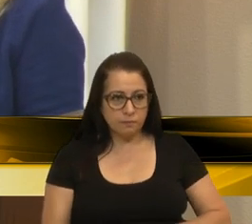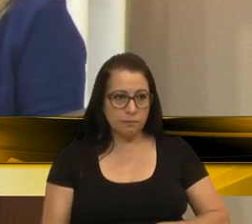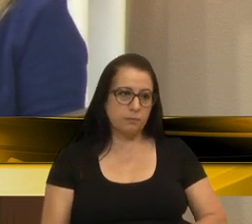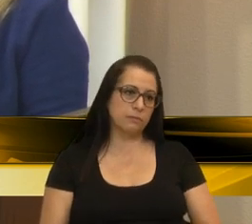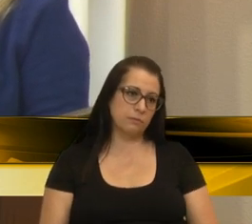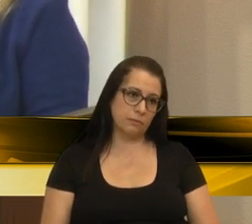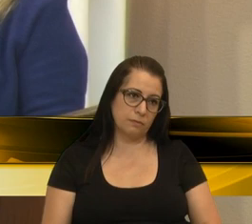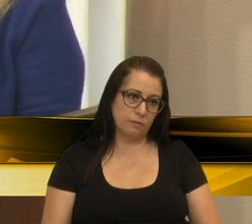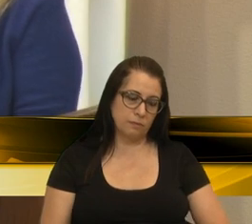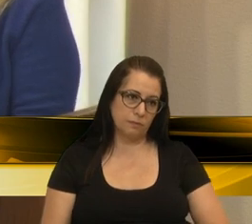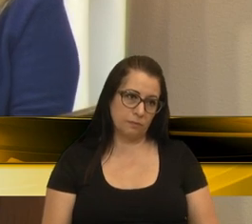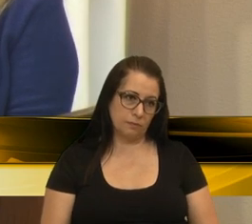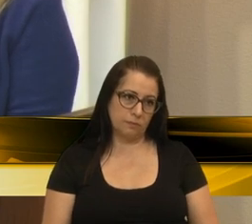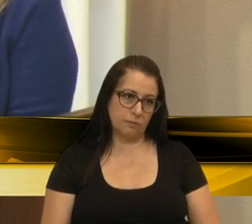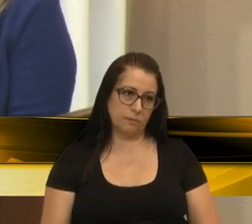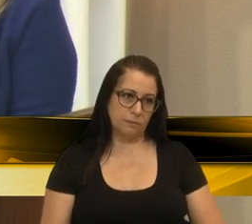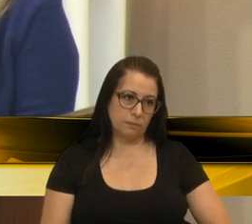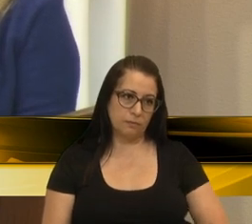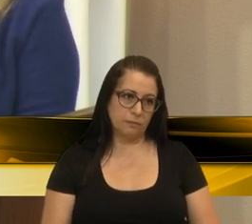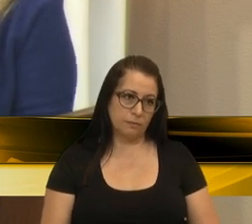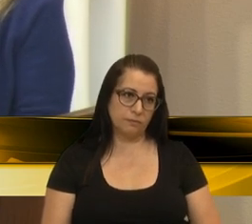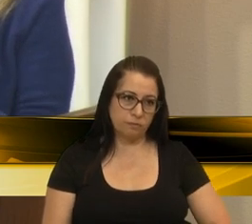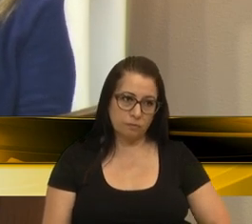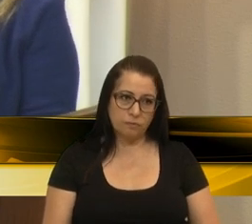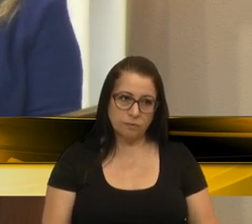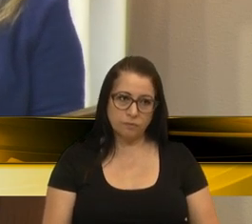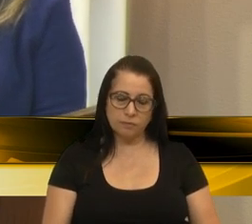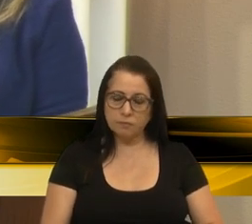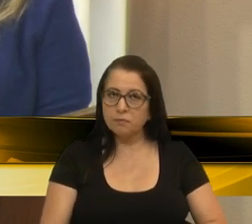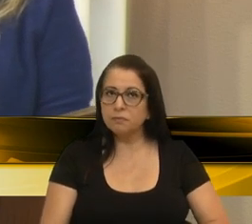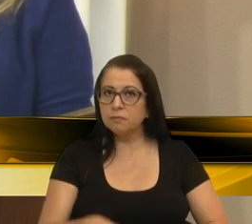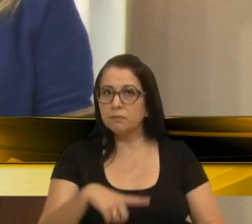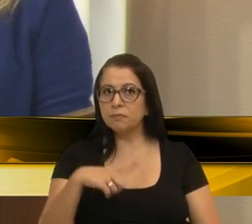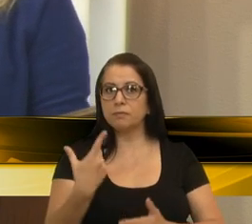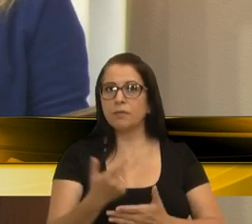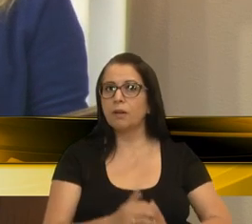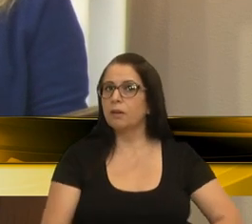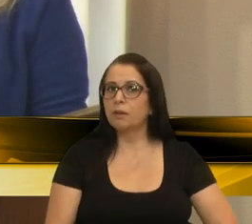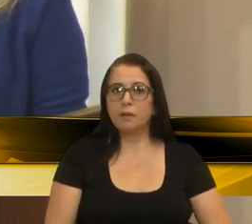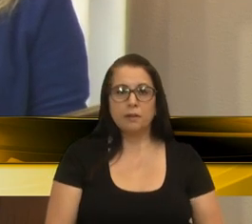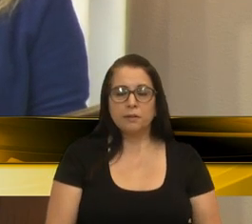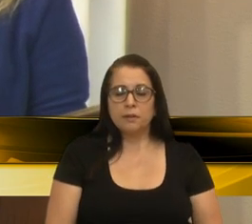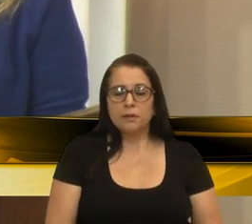inclusive, a vinda, o discurso do